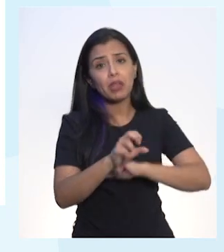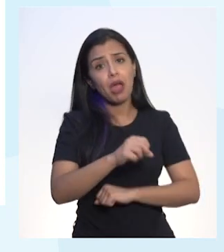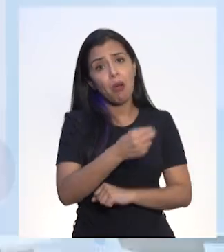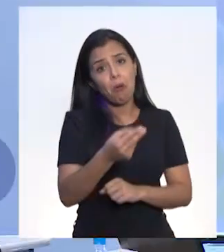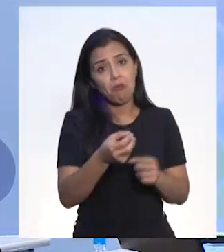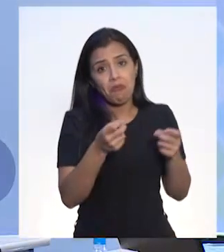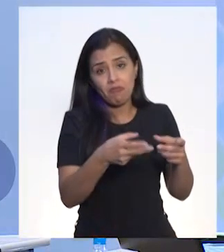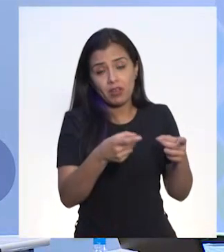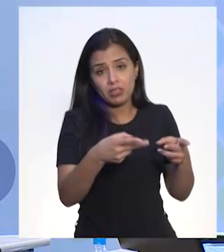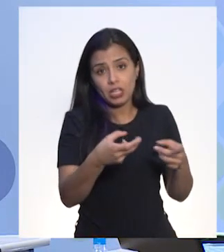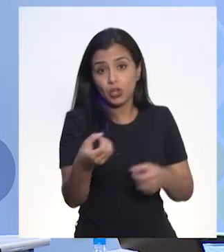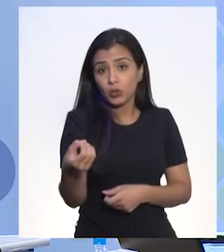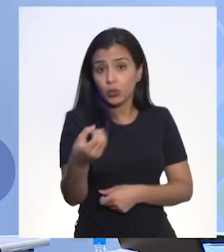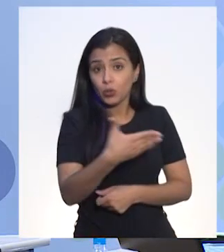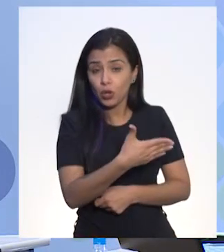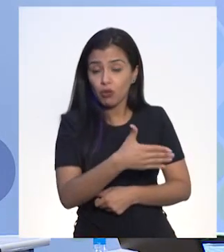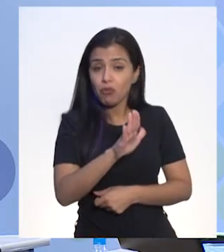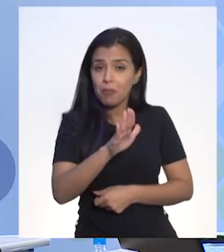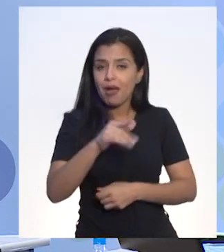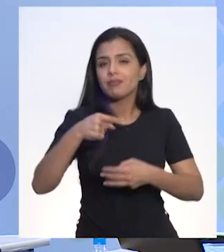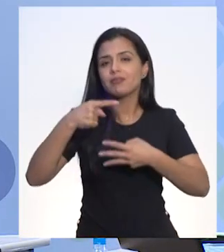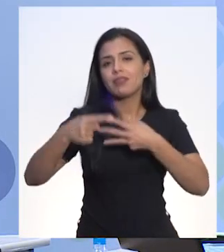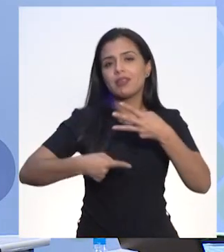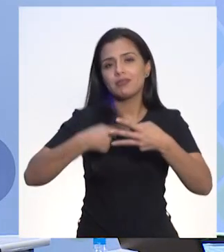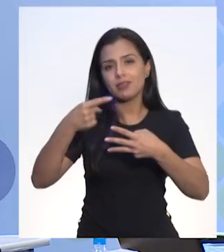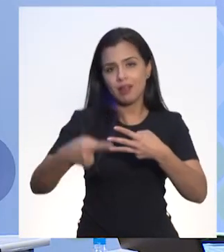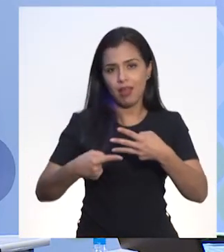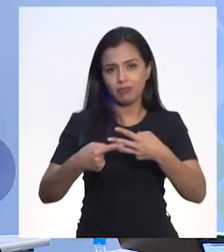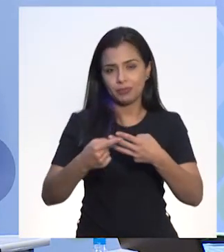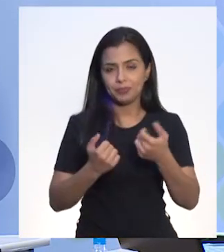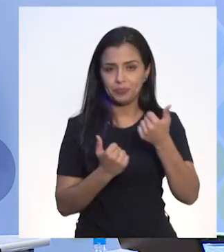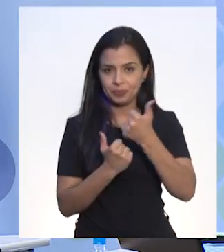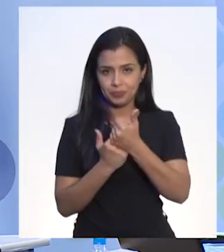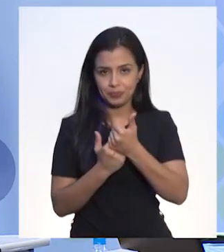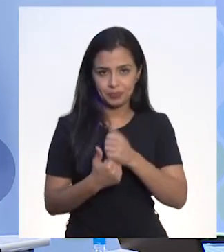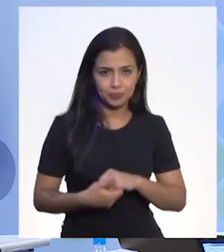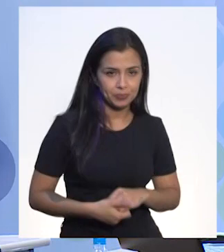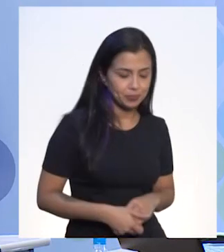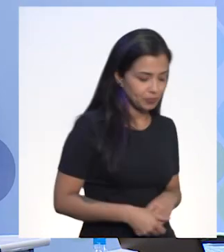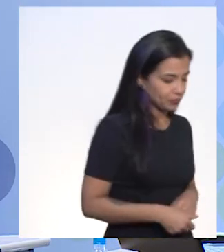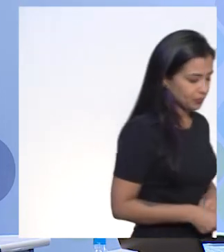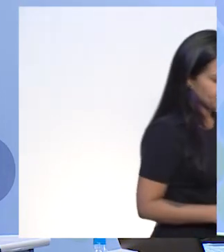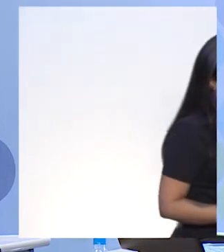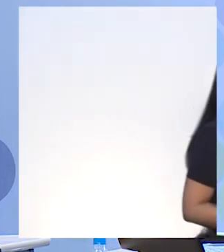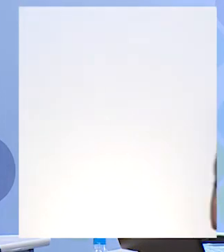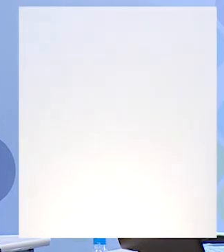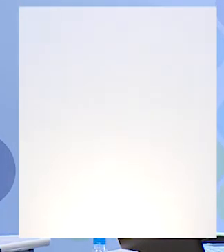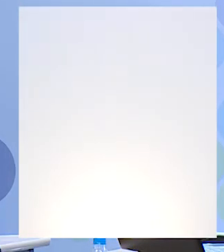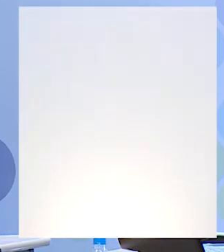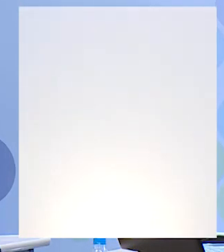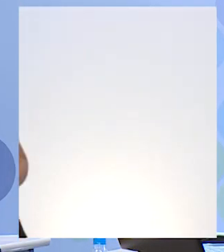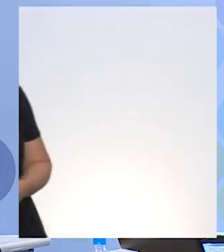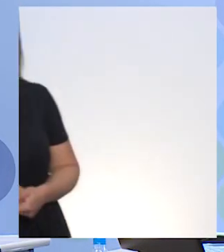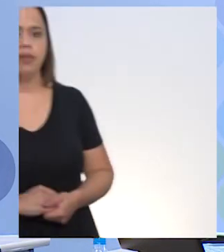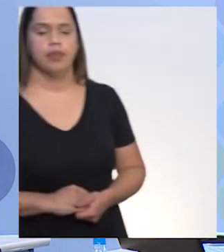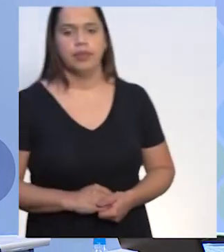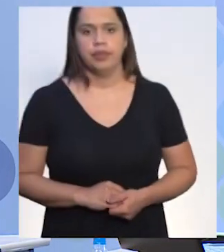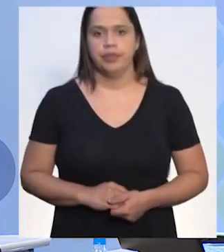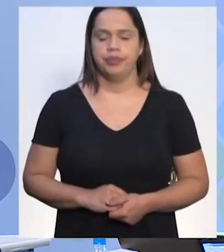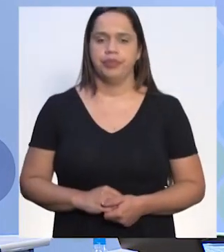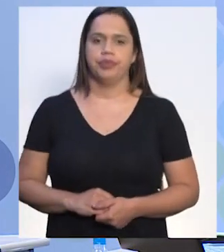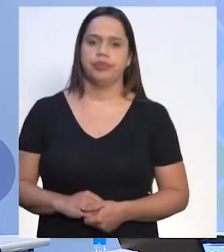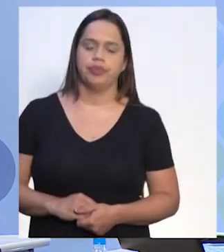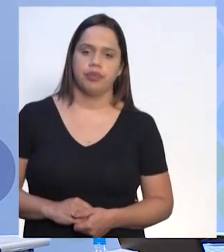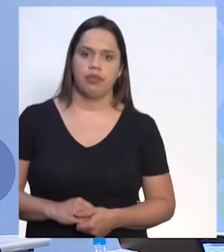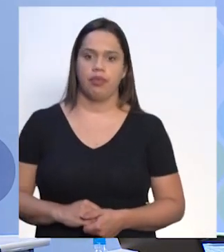novo, com matéria-prima reciclável. Então, esse ciclo aí ele tem que ser contínuo. Um dos ciclos que não faz a sua